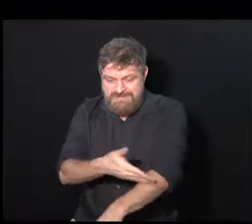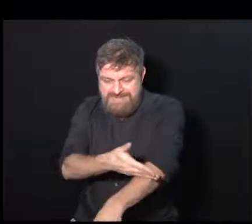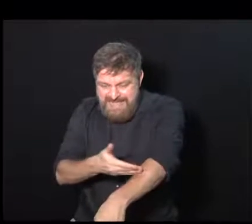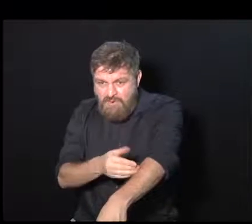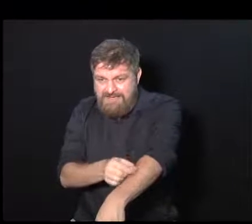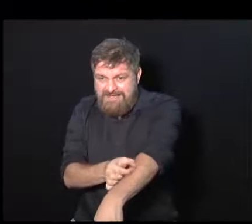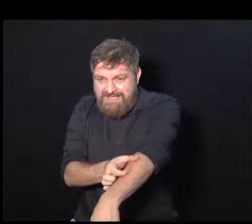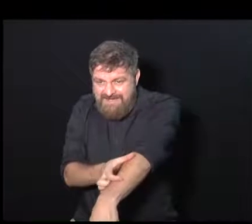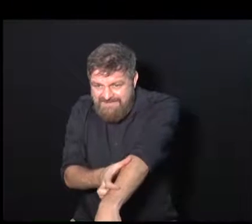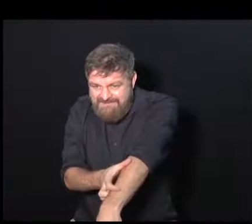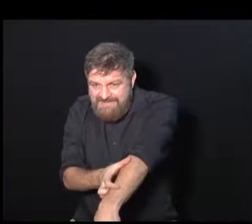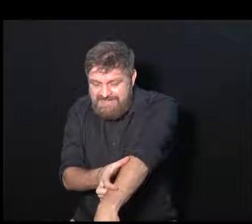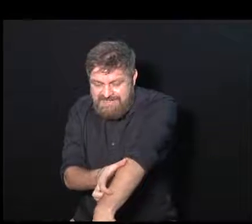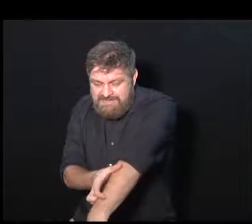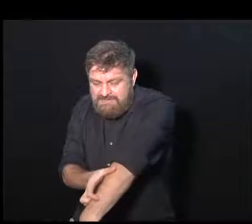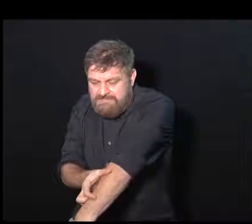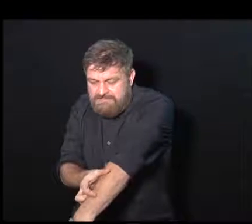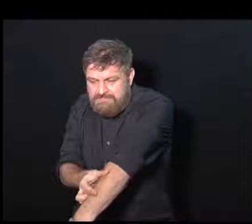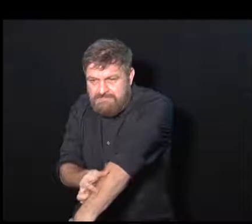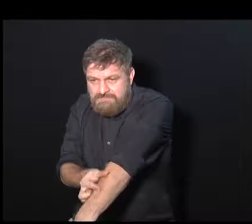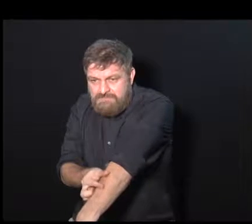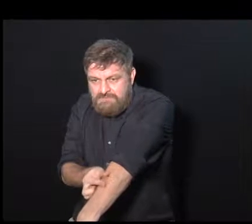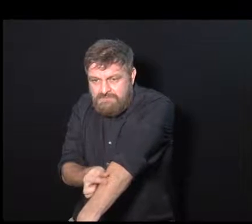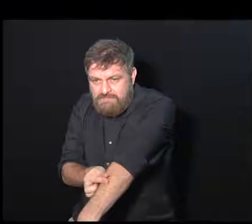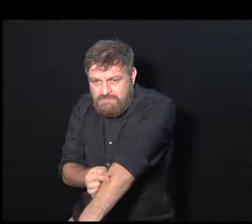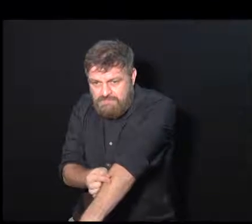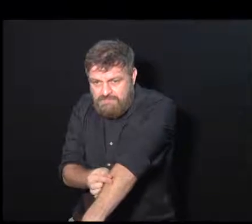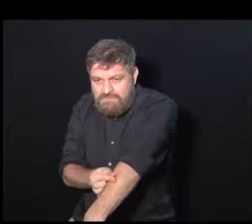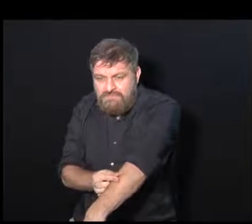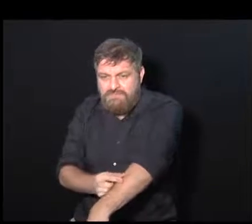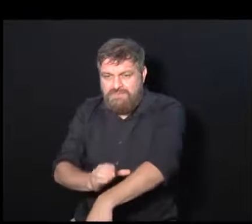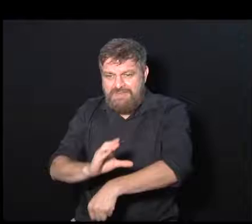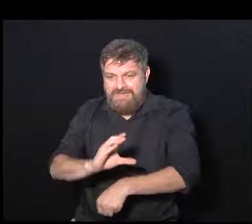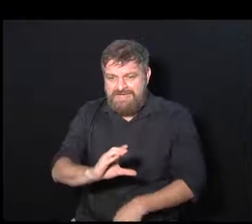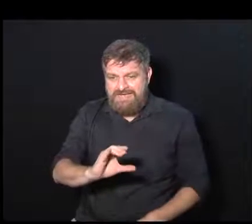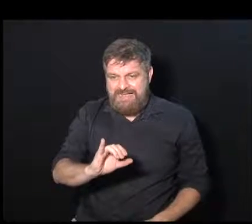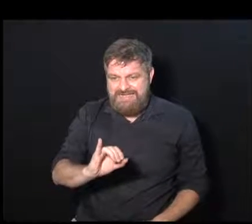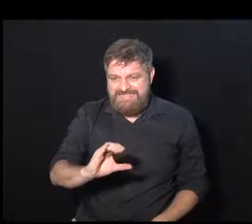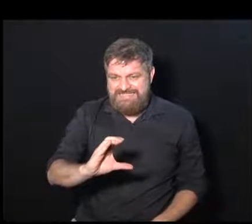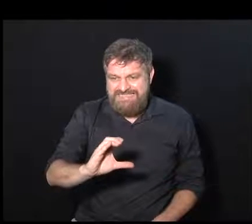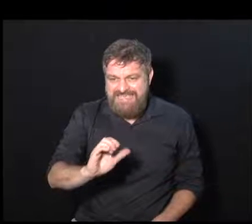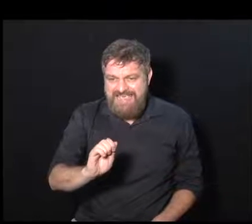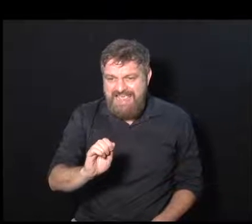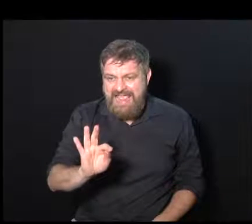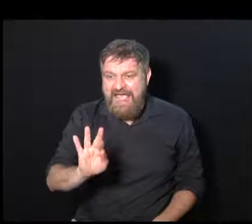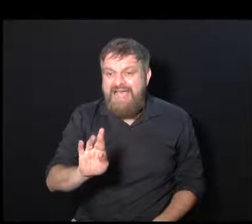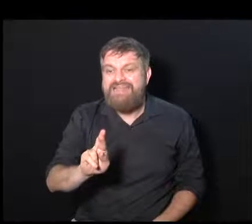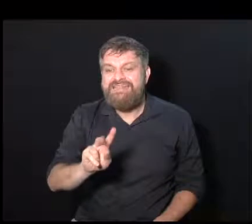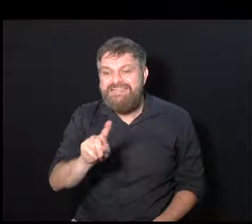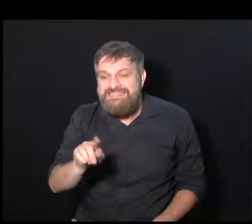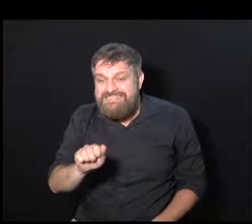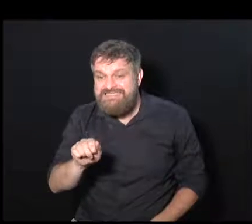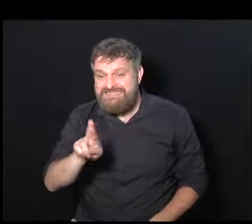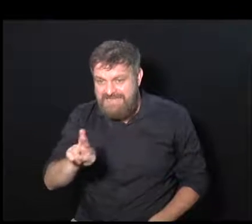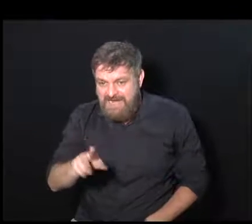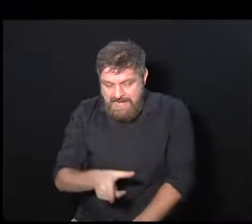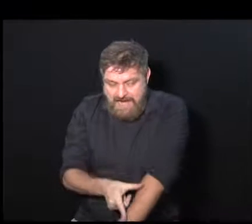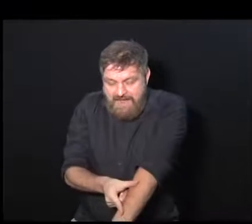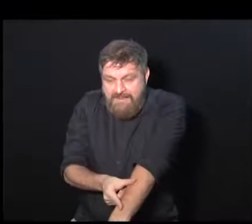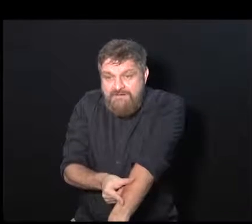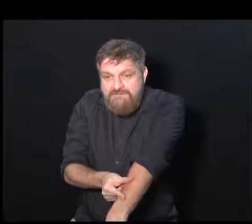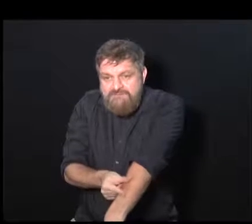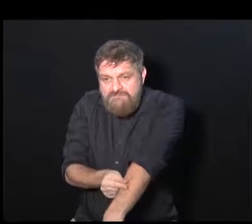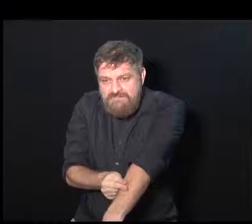de feridas nas unidades básicas de saúde. E o enfermeiro, que é o prescritor, que é o que